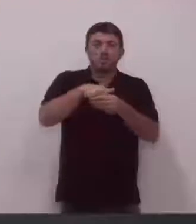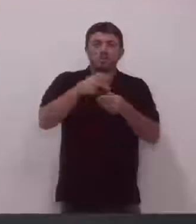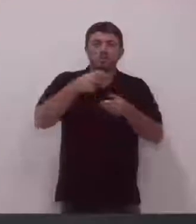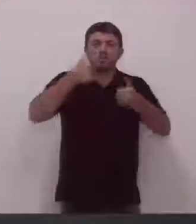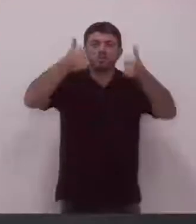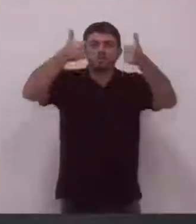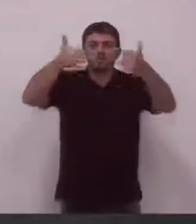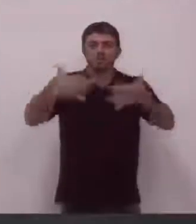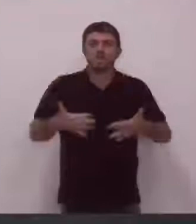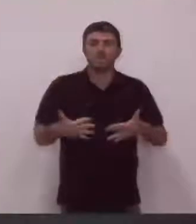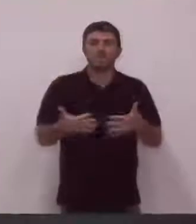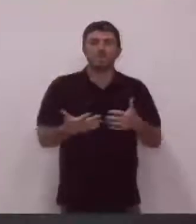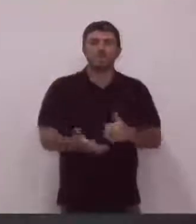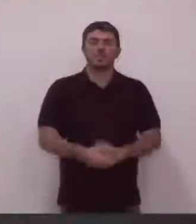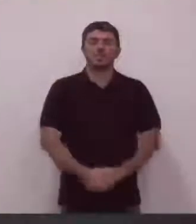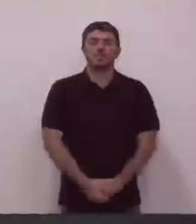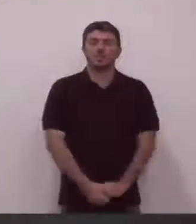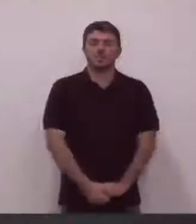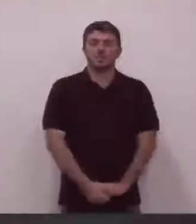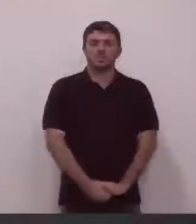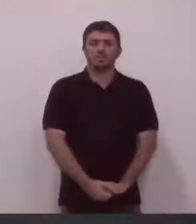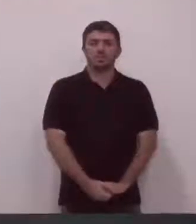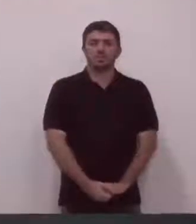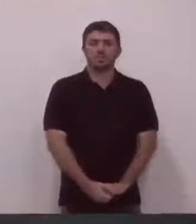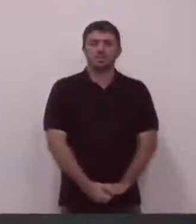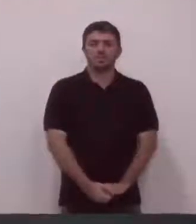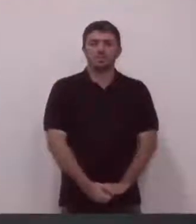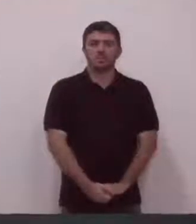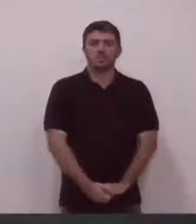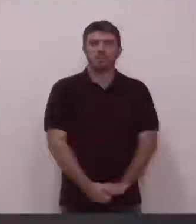aberto a justificativa dos votos.